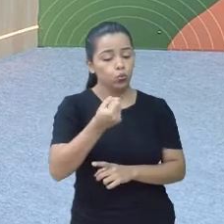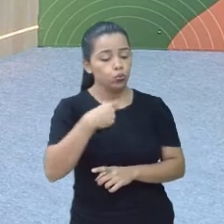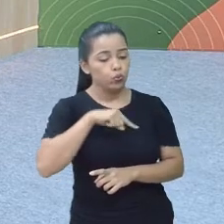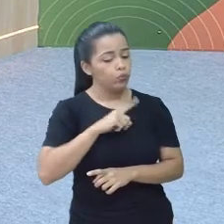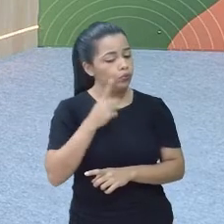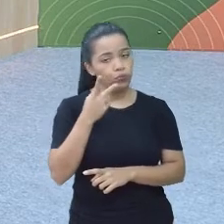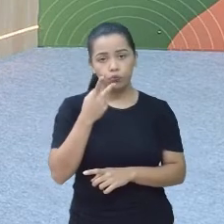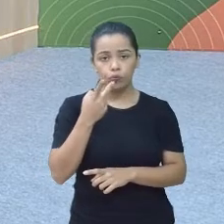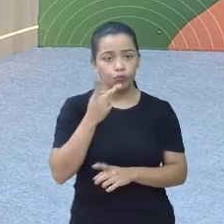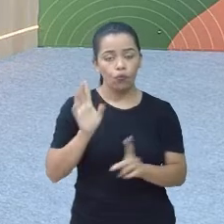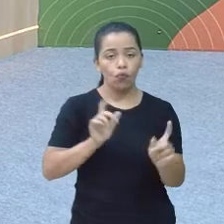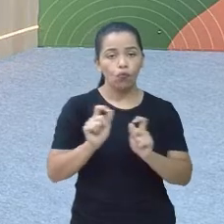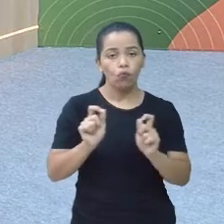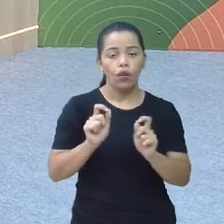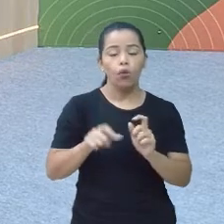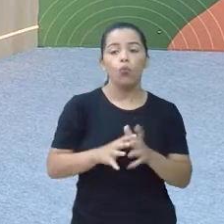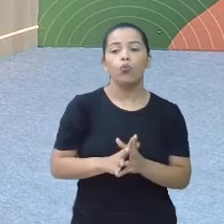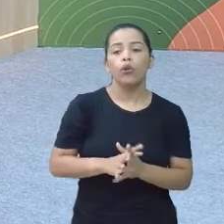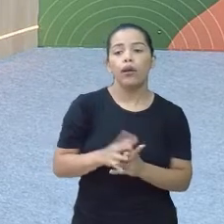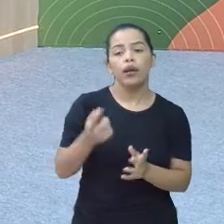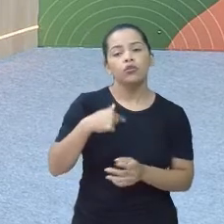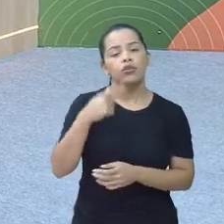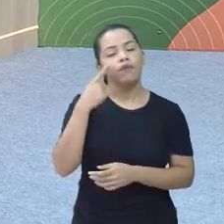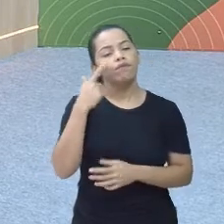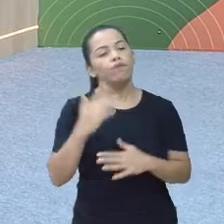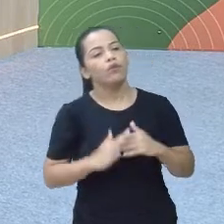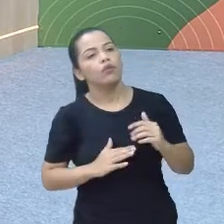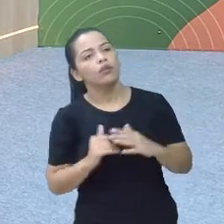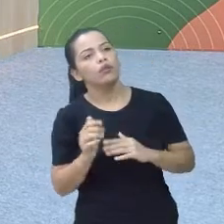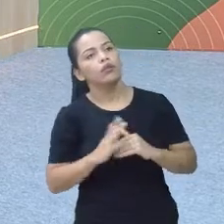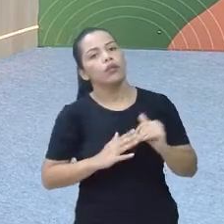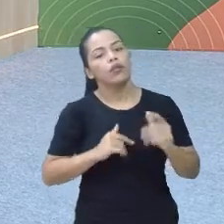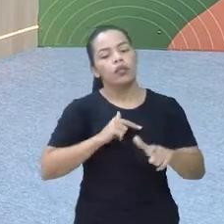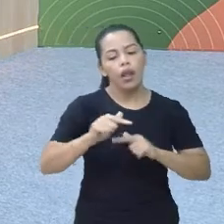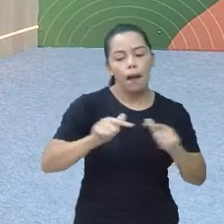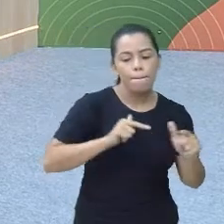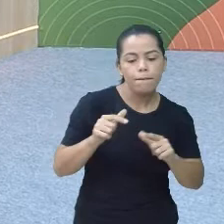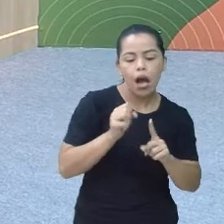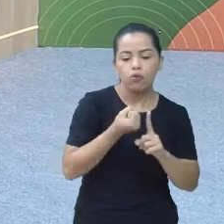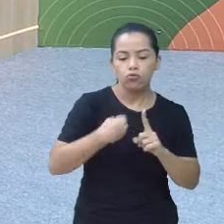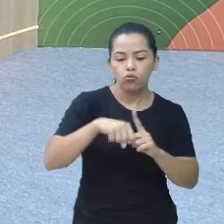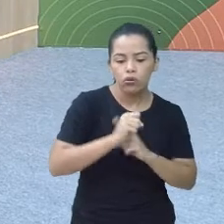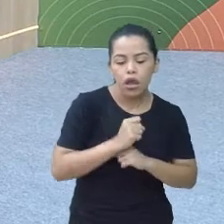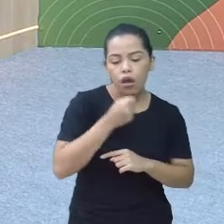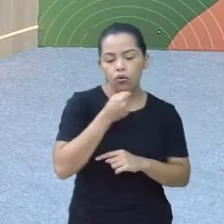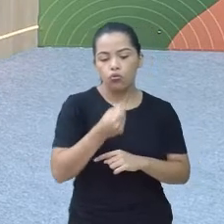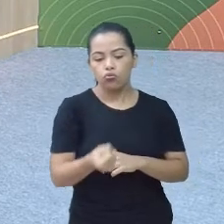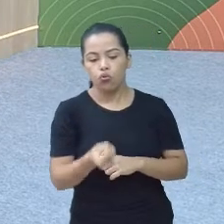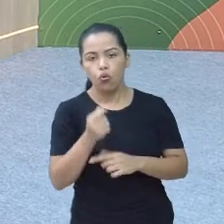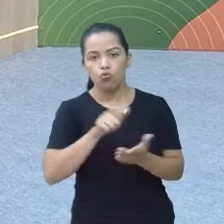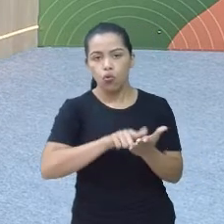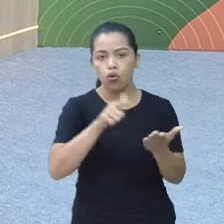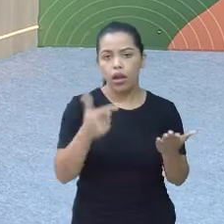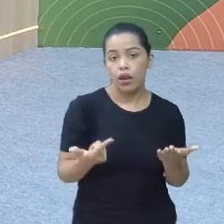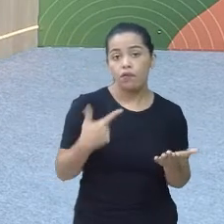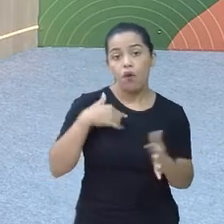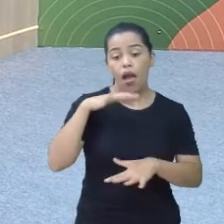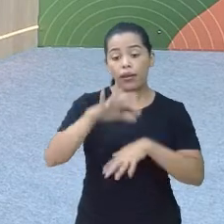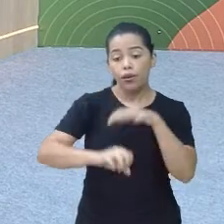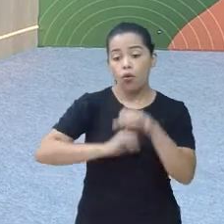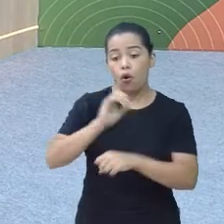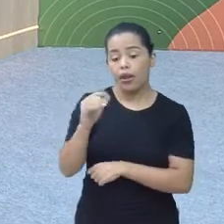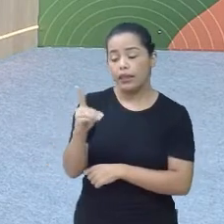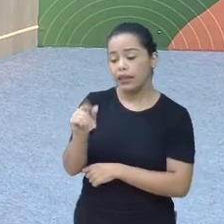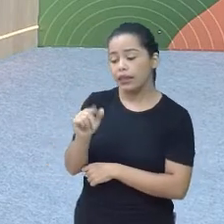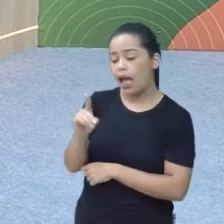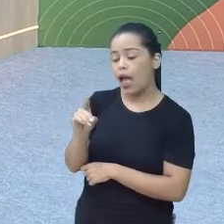gente viu vários tipos de entrevista, né? A gente viu a de emprego, a jornalística, a social, foi a entrevista de coleta de dados, né? Vocês sabiam